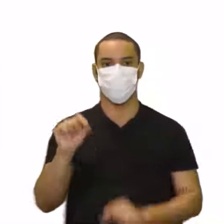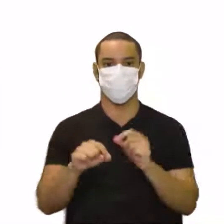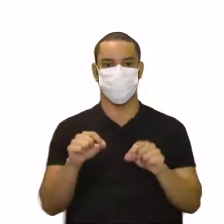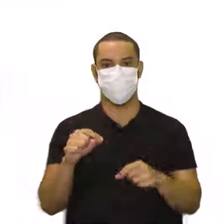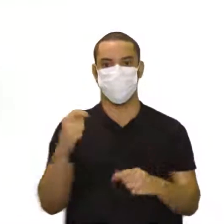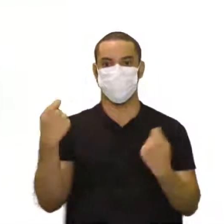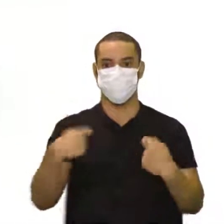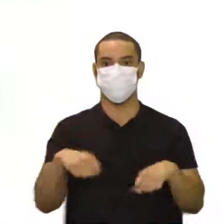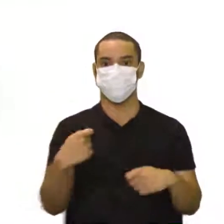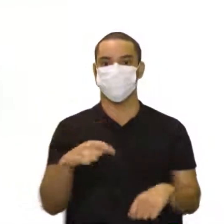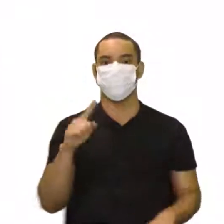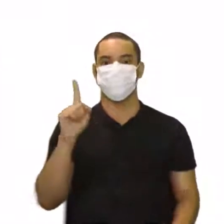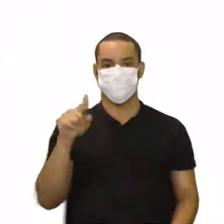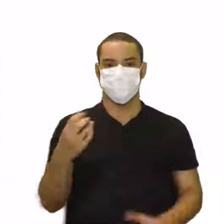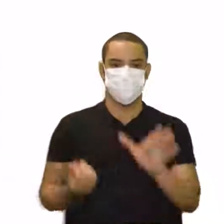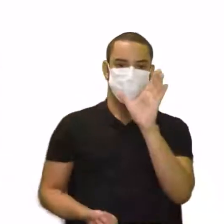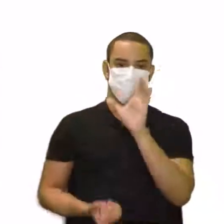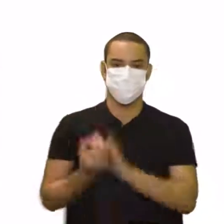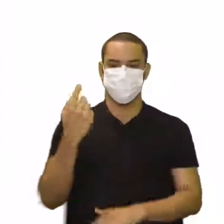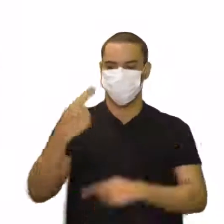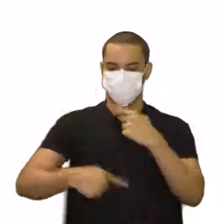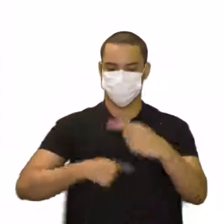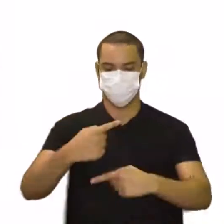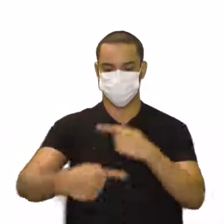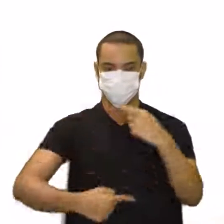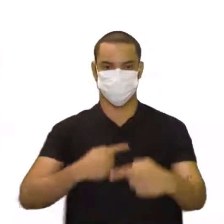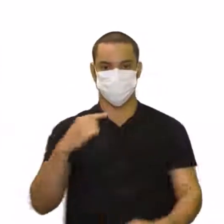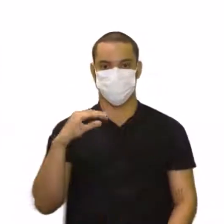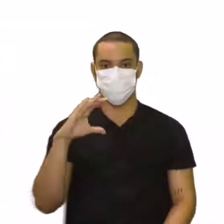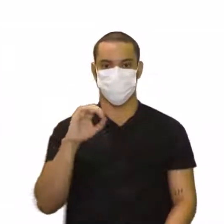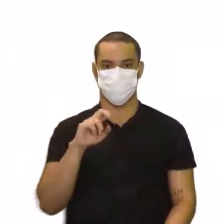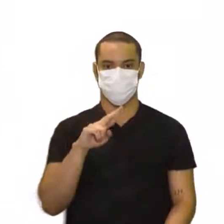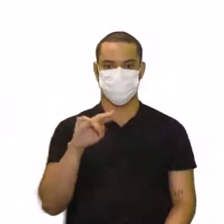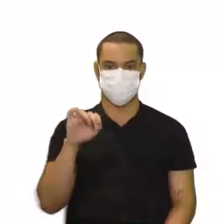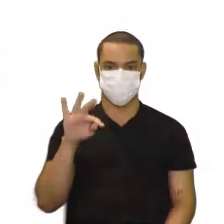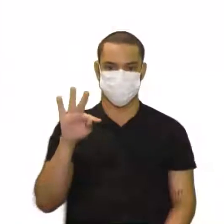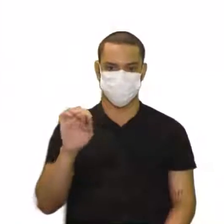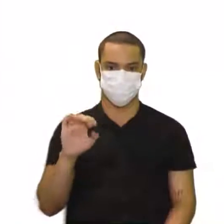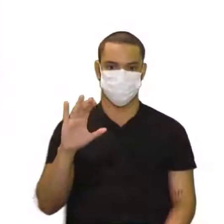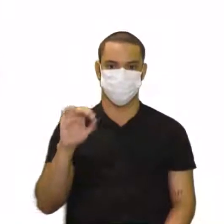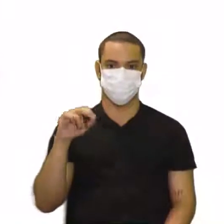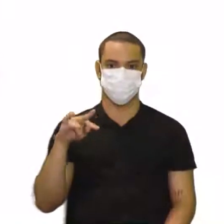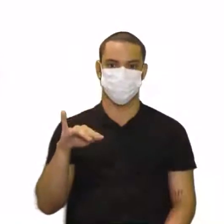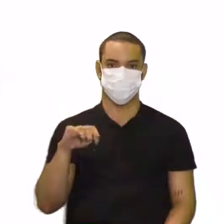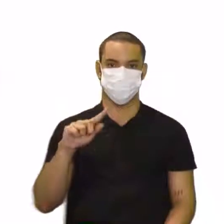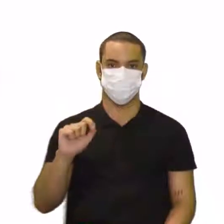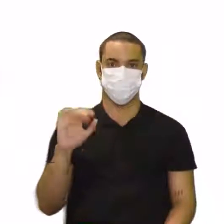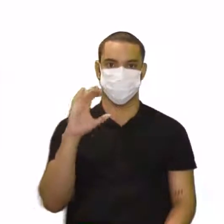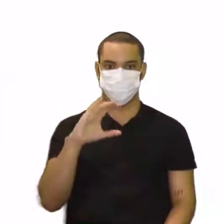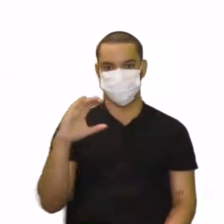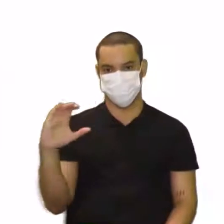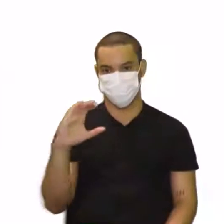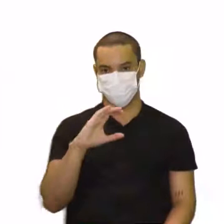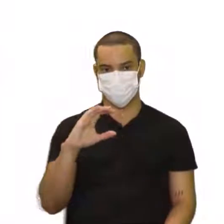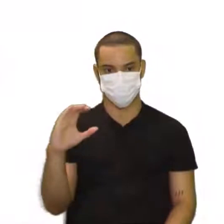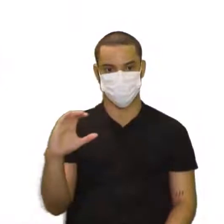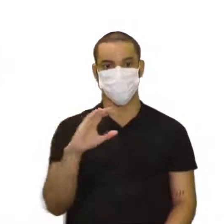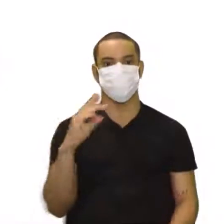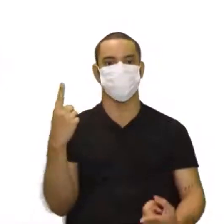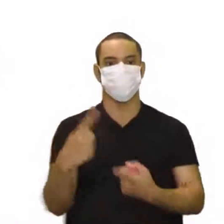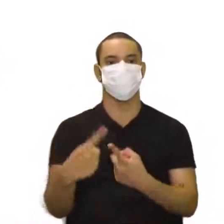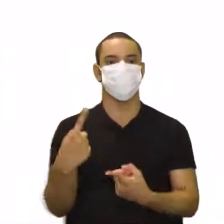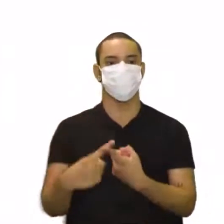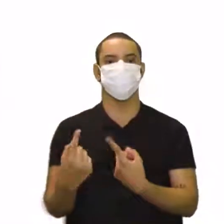corrente contínua, convertendo energia mecânica em energia elétrica